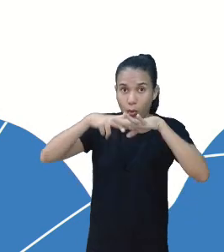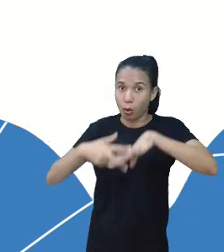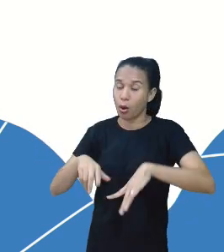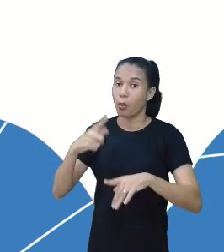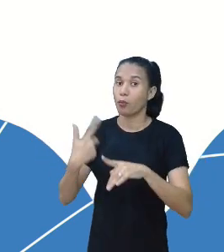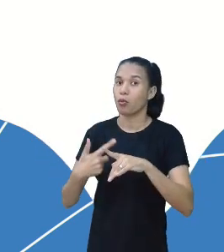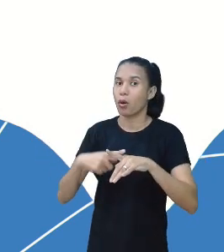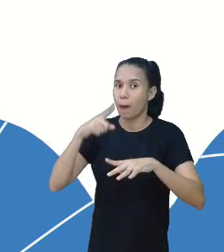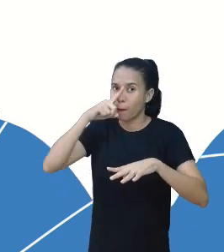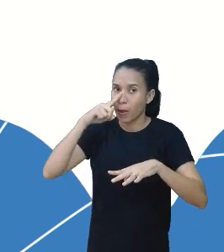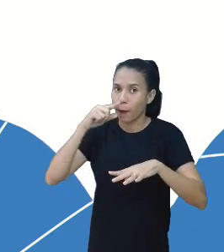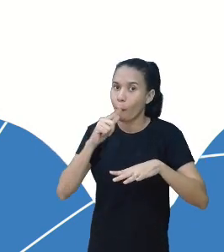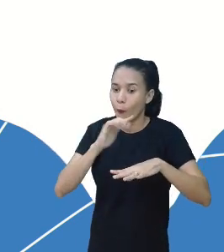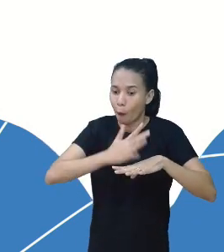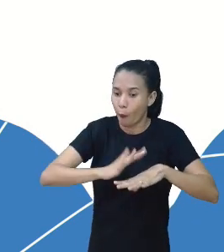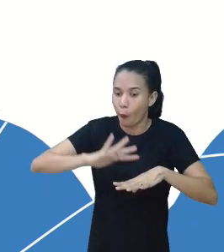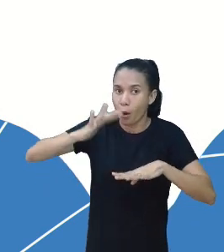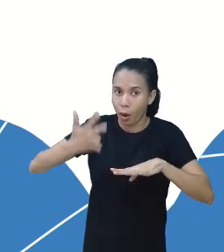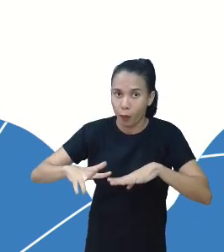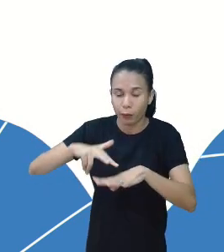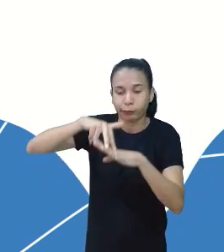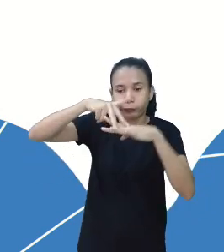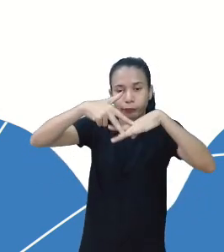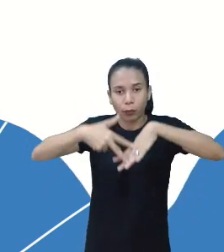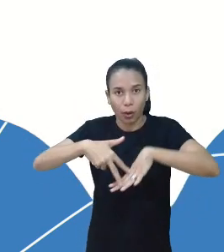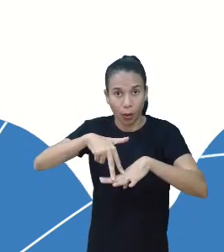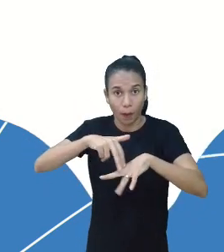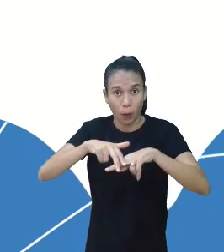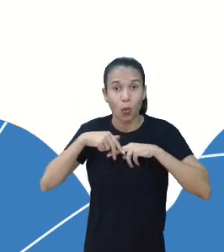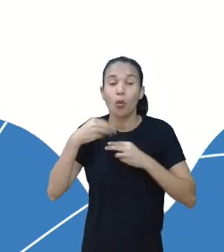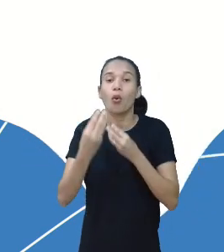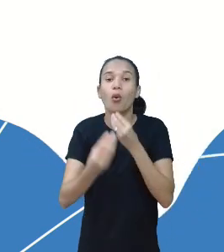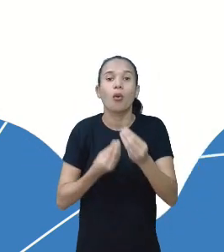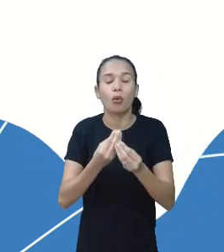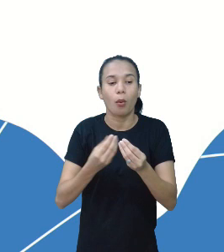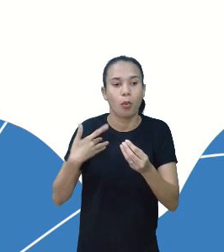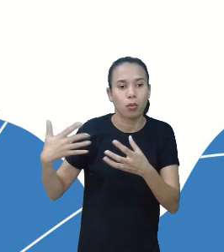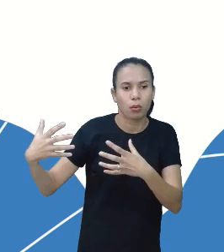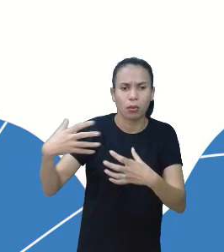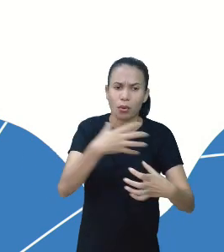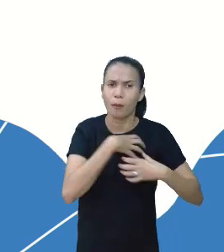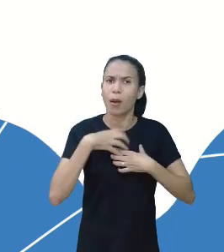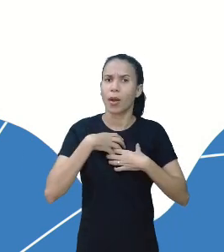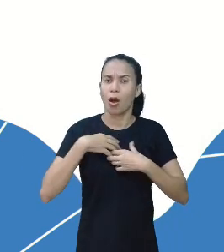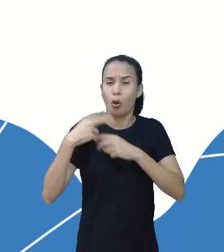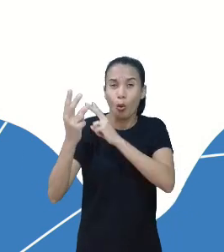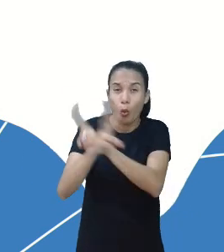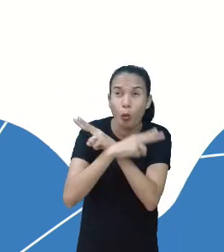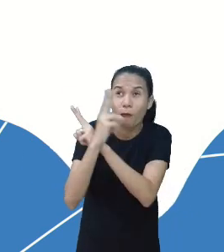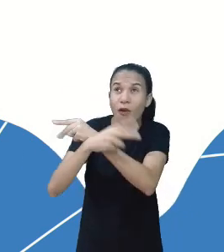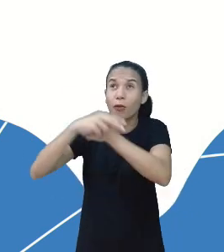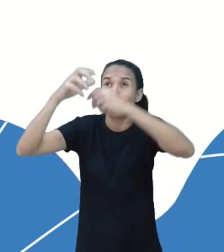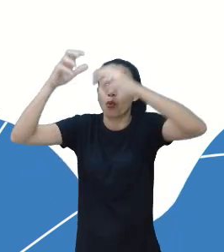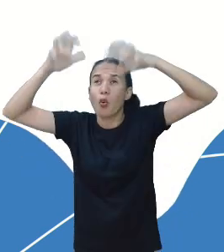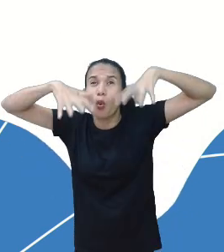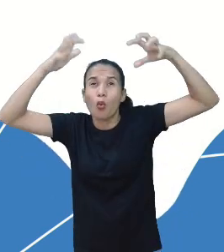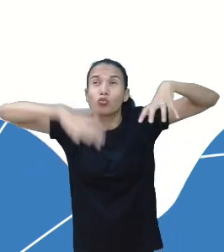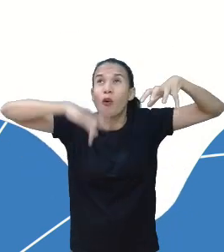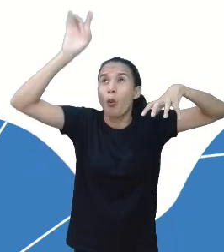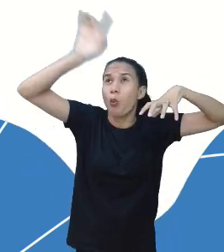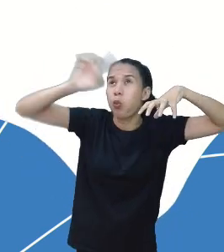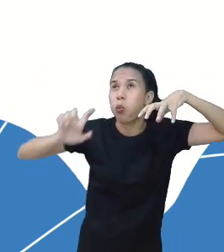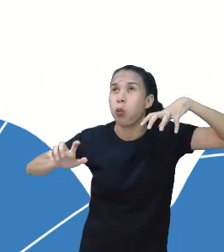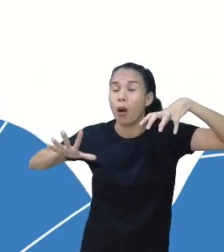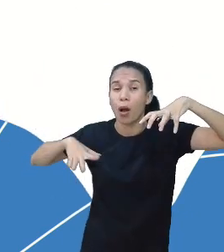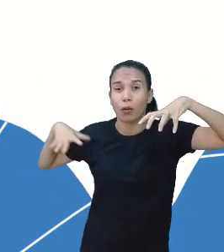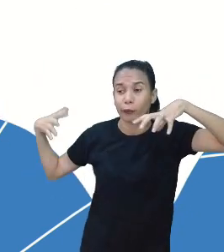da jornada. Fazem-lhe, entanto, guerra encarniçada, o vento, a chuva, os raios,